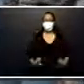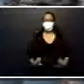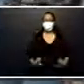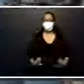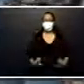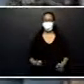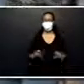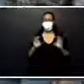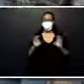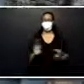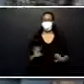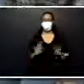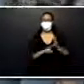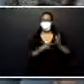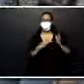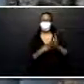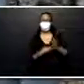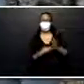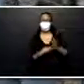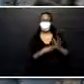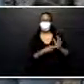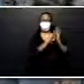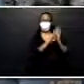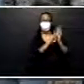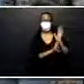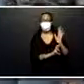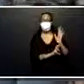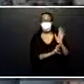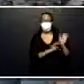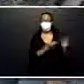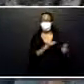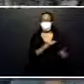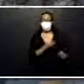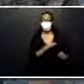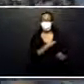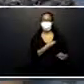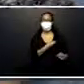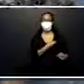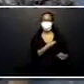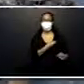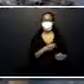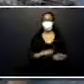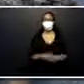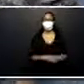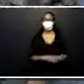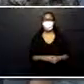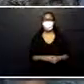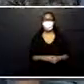atos morais e a educação demonstra que sociedade estamos construindo.